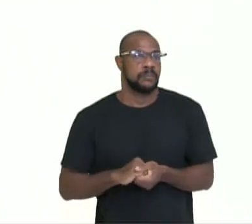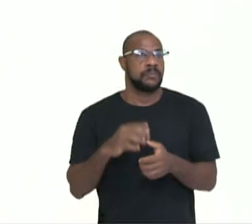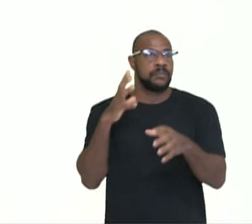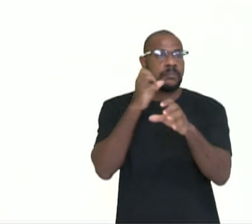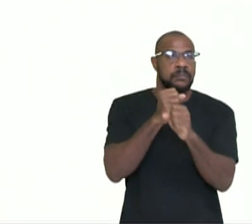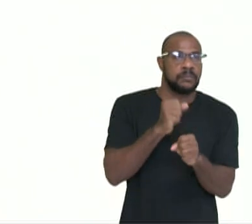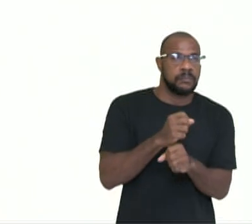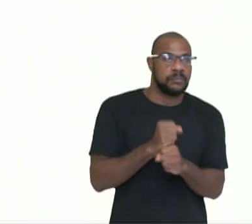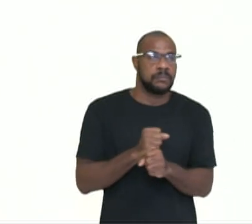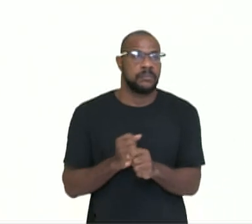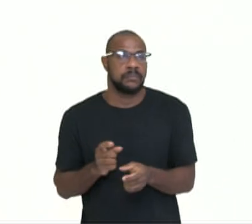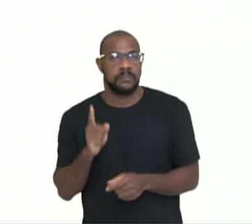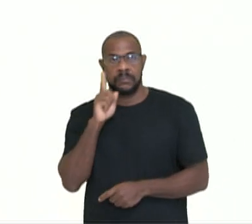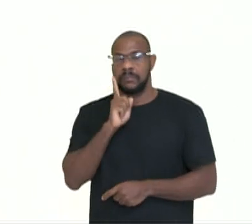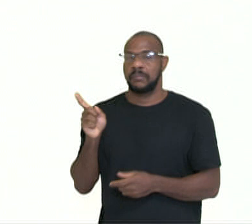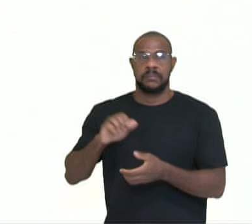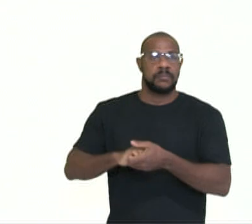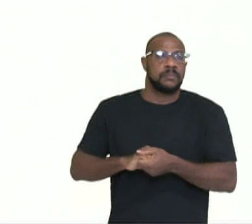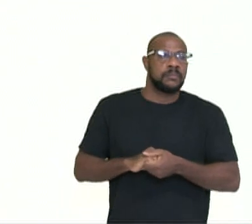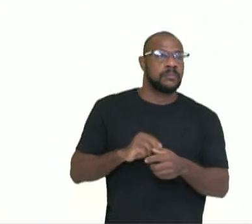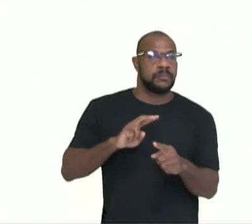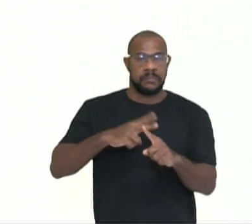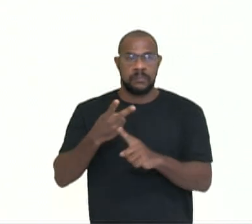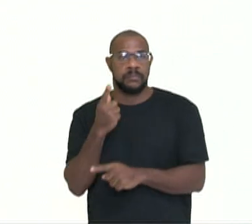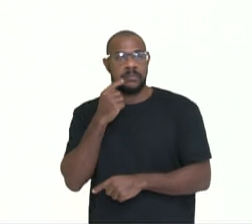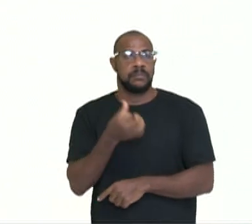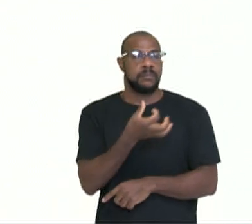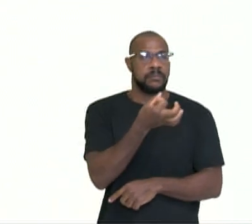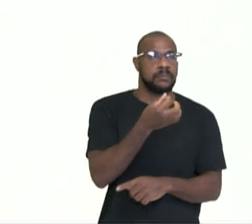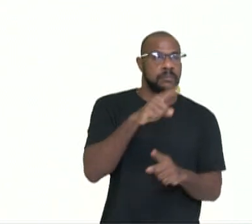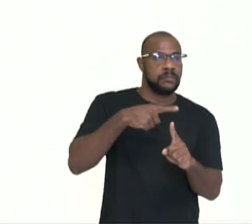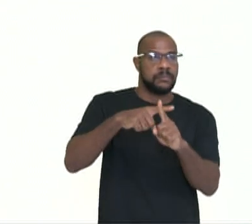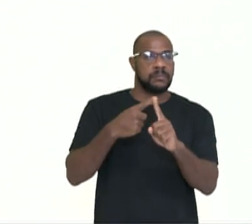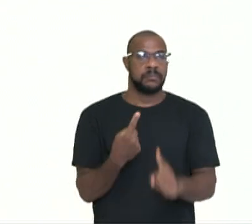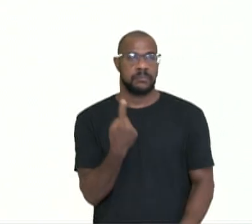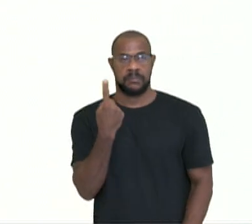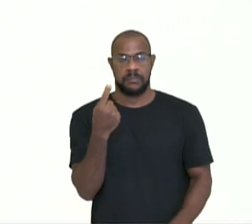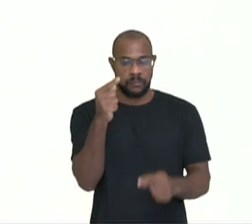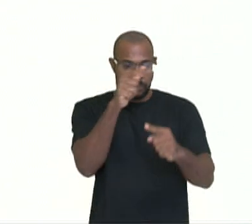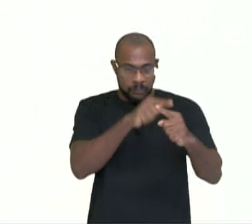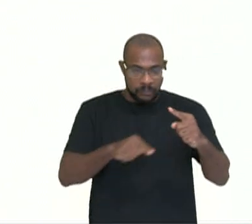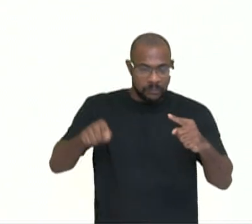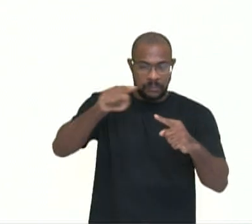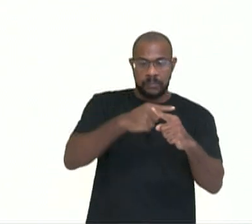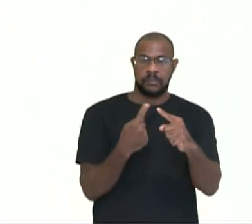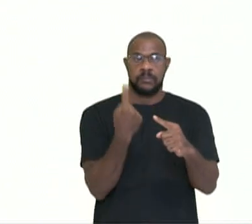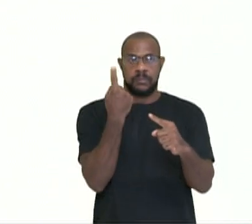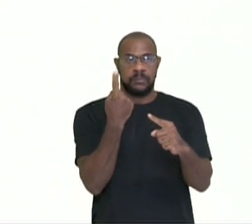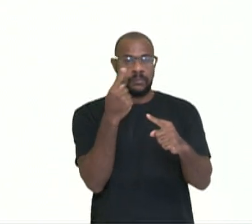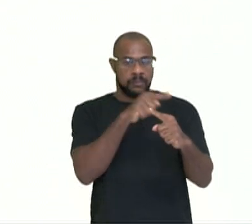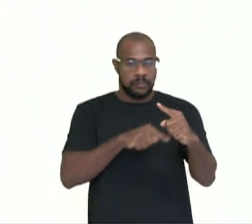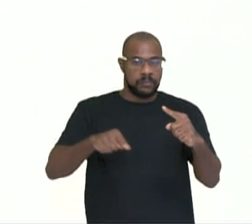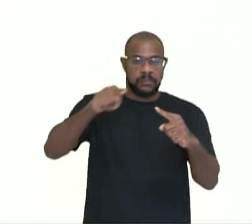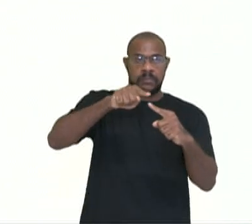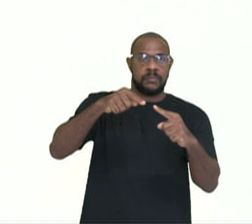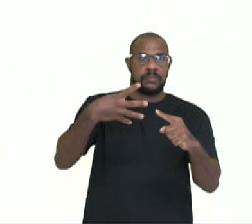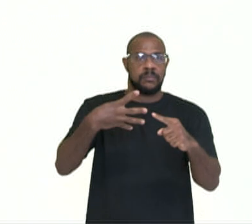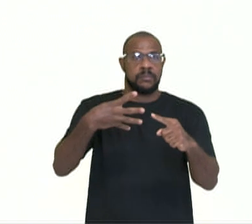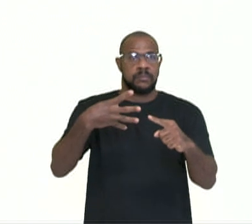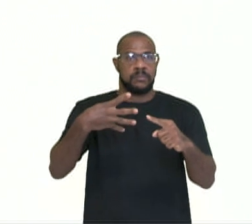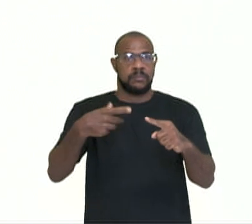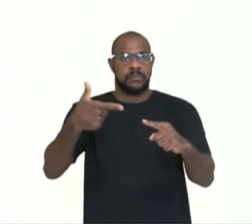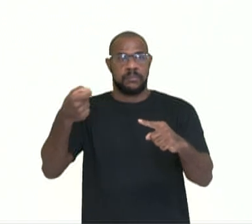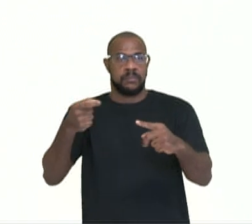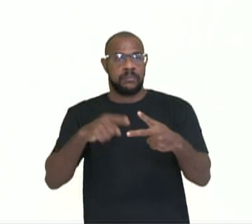soma de múltiplos de 60 graus. Então, 60 mais uma volta, 420. 60